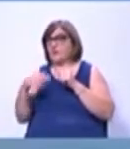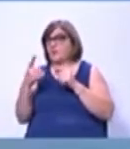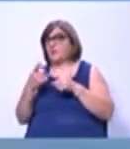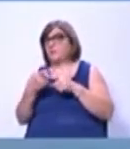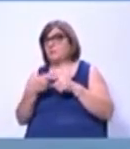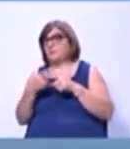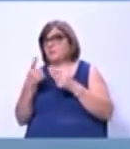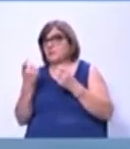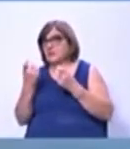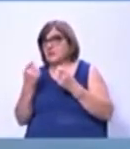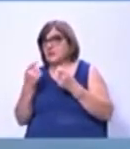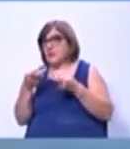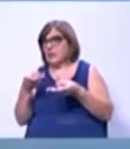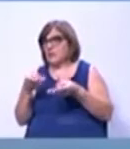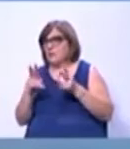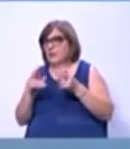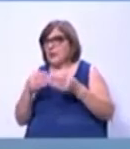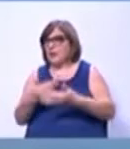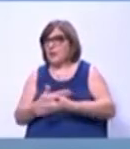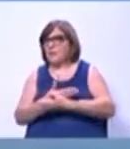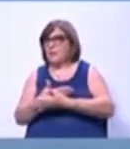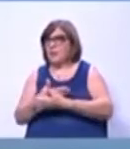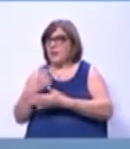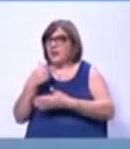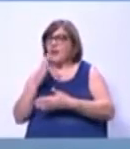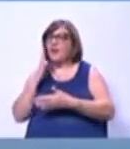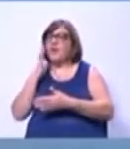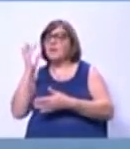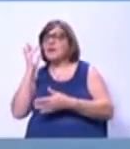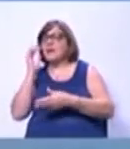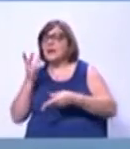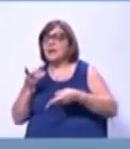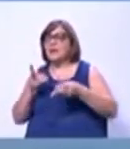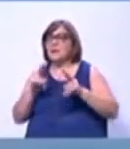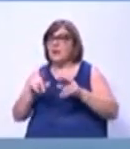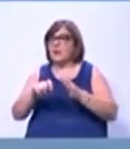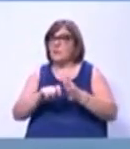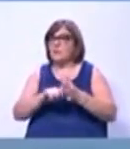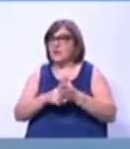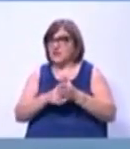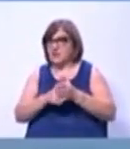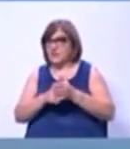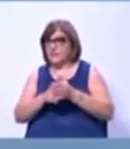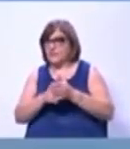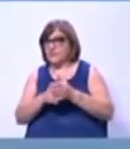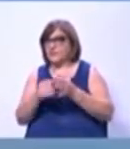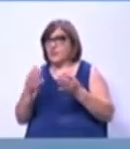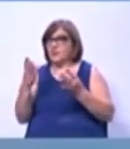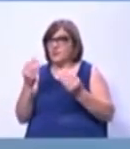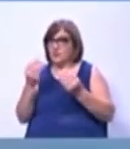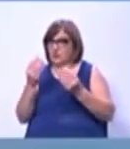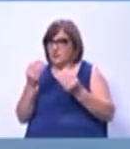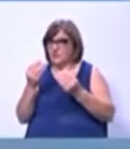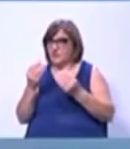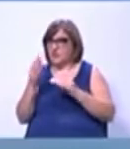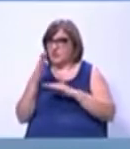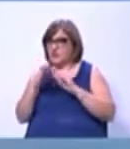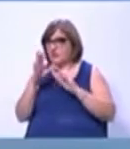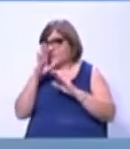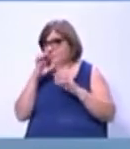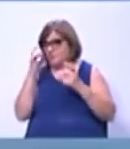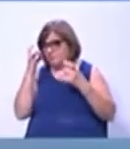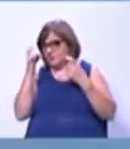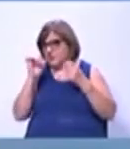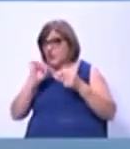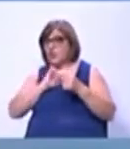de ser libertas, e por isso é que os bebês dormem as siestas, para ir libertando esta pressão. Ora, muitas vezes o que acontece, se pensarmos, por